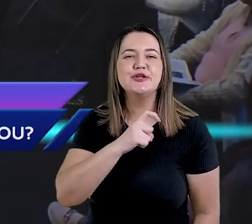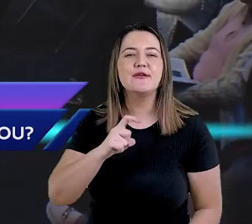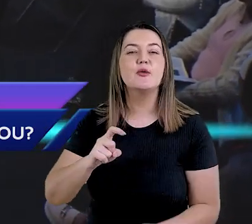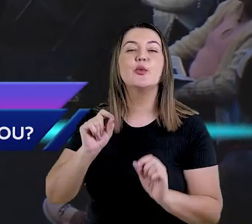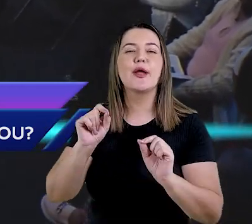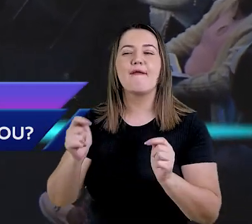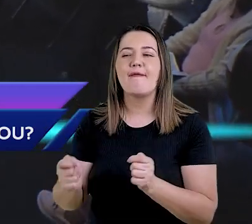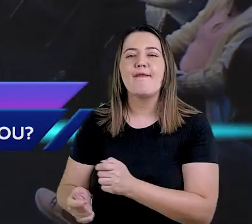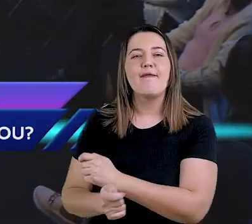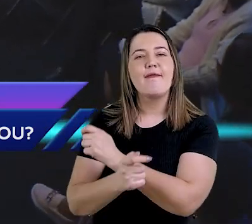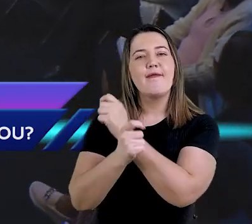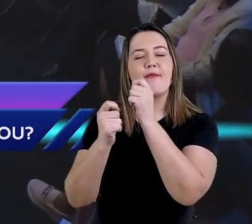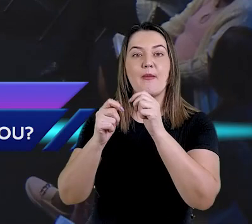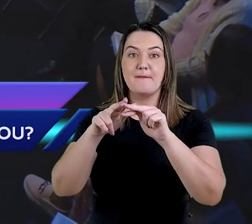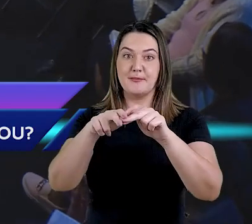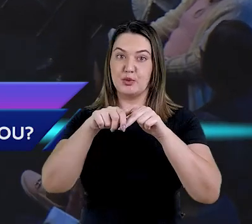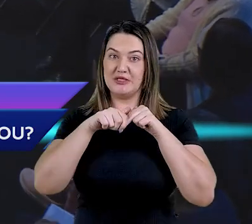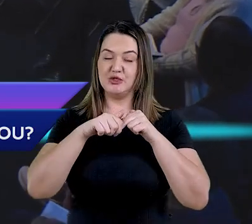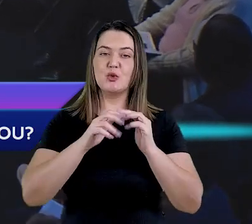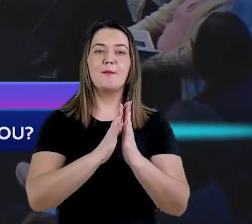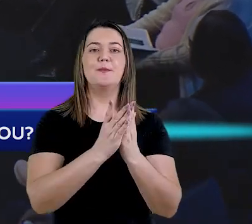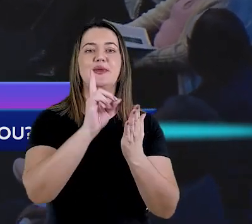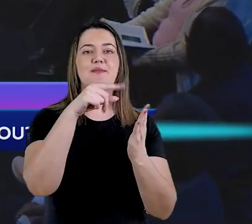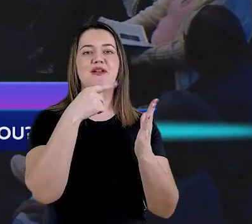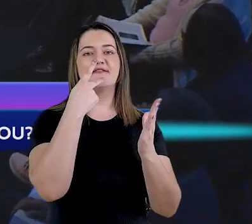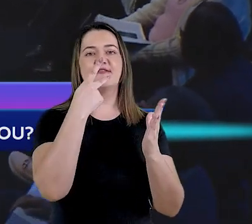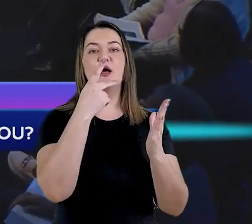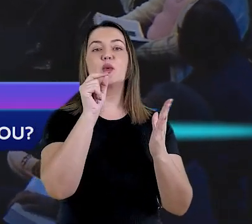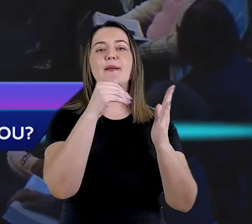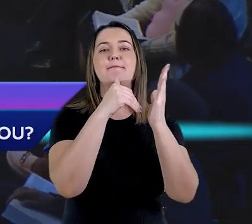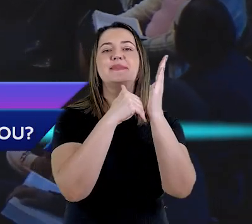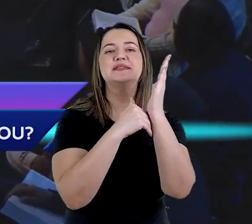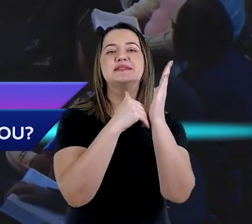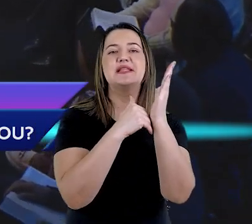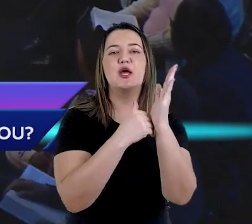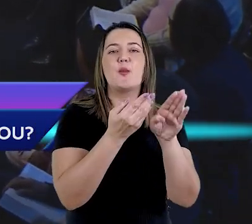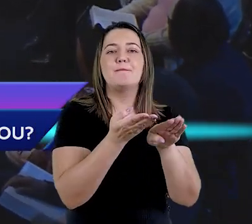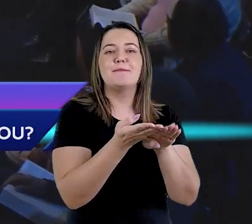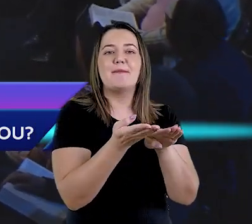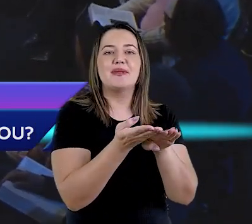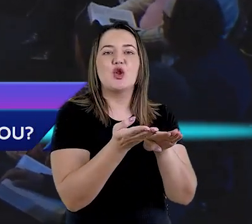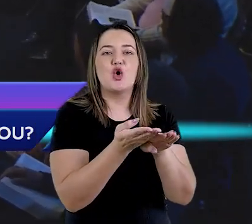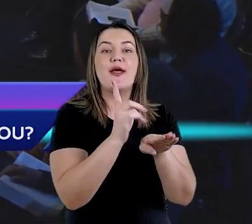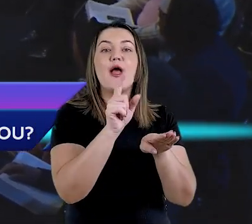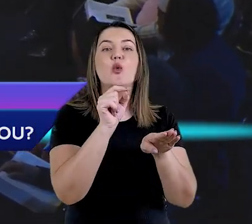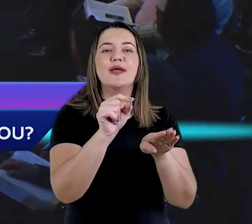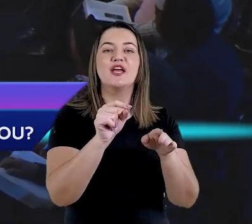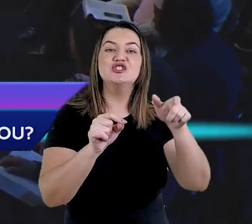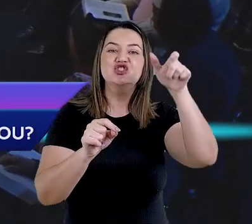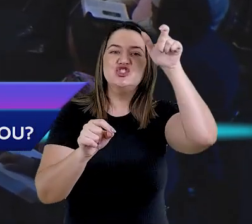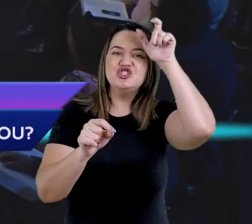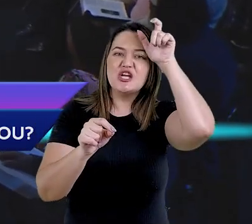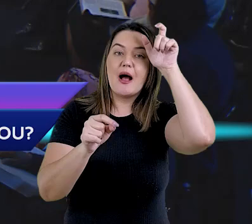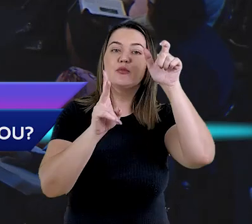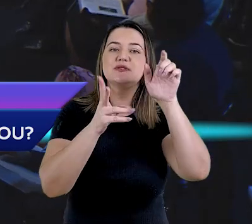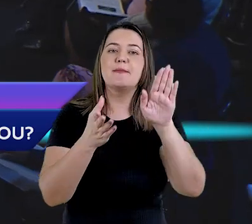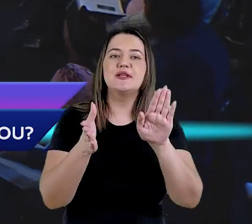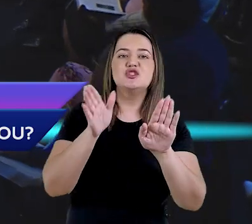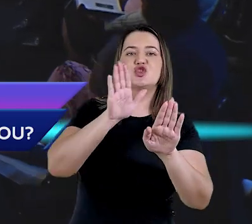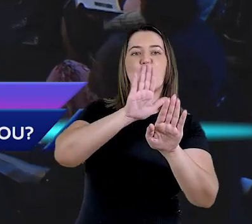Por isso, quando a Bíblia fala de mistério de Babilônia, é porque o diabo sempre se esconde por trás de coisas